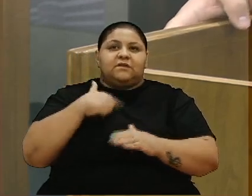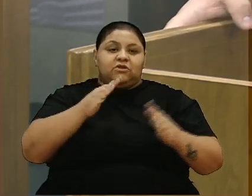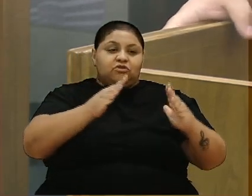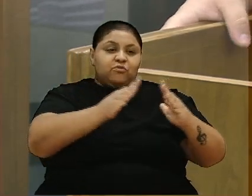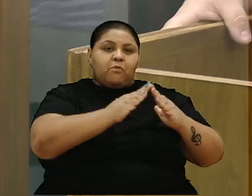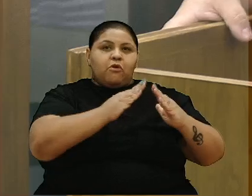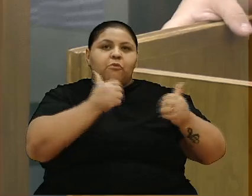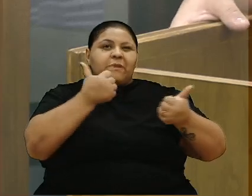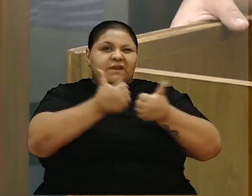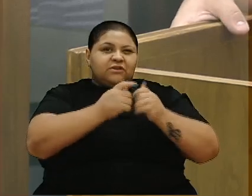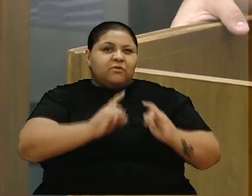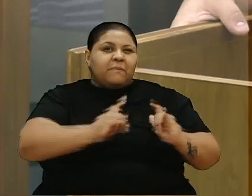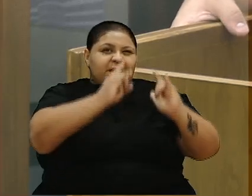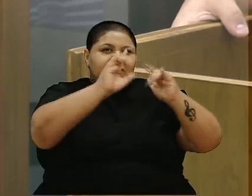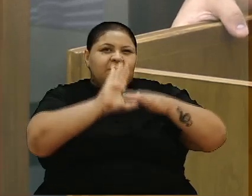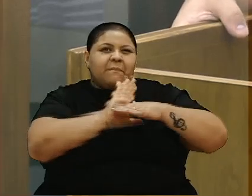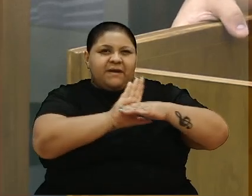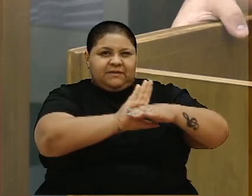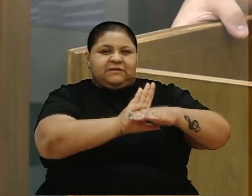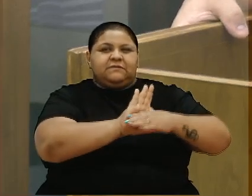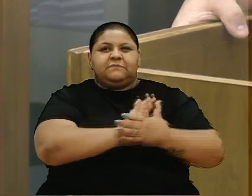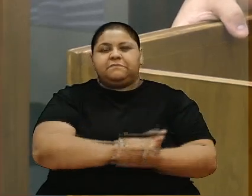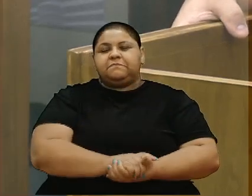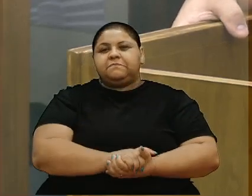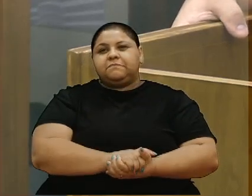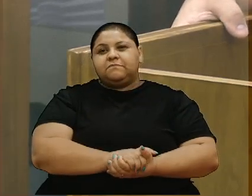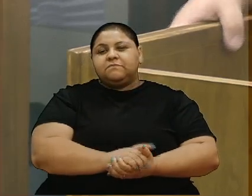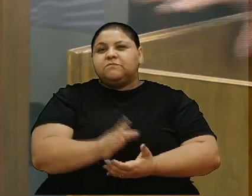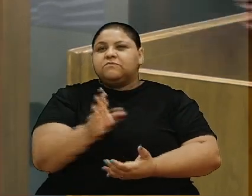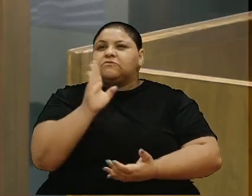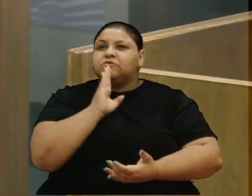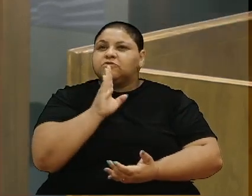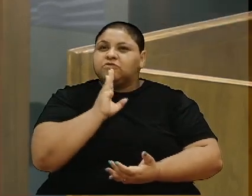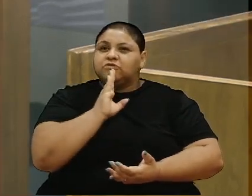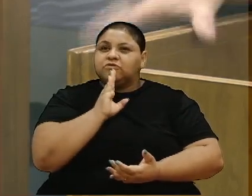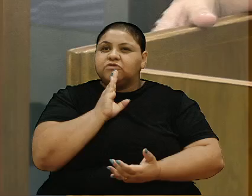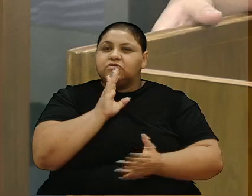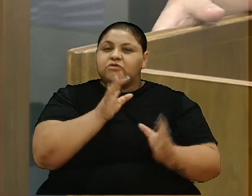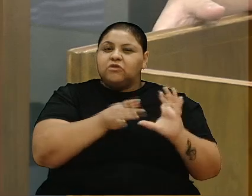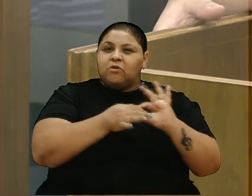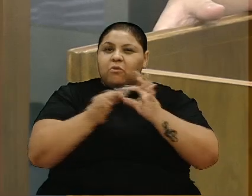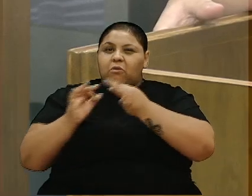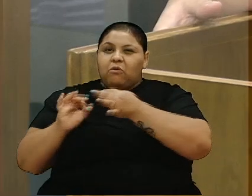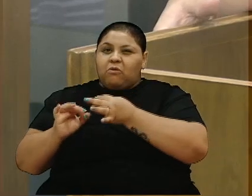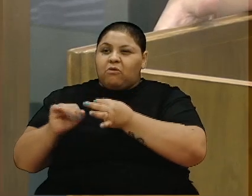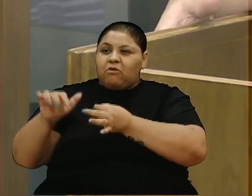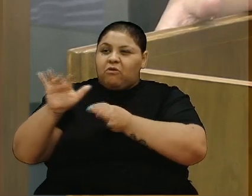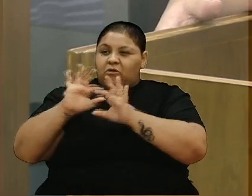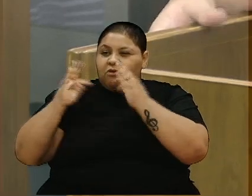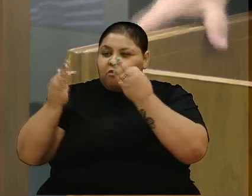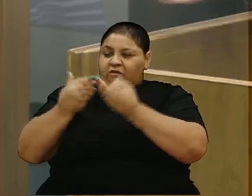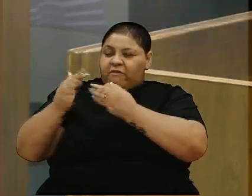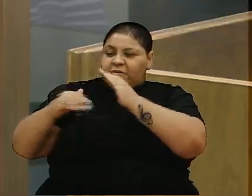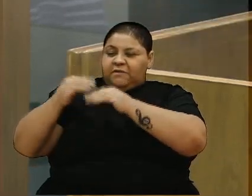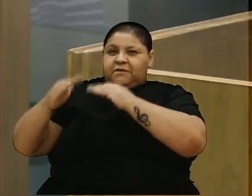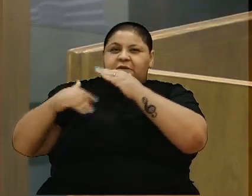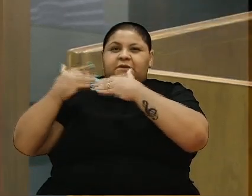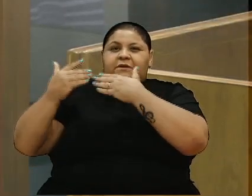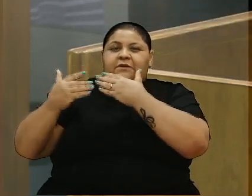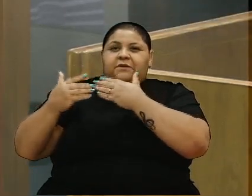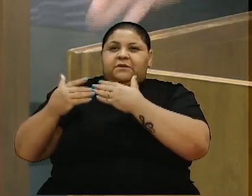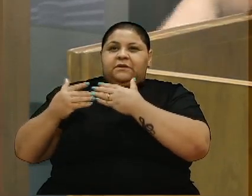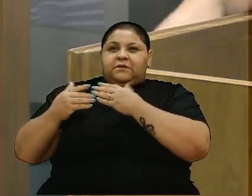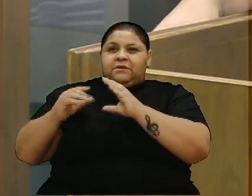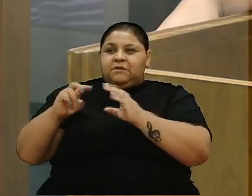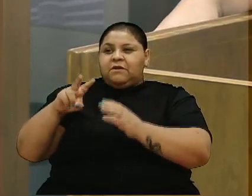prédio da Maesa. Então conheço muito bem o contexto no entorno, muitas famílias se desenvolveram na vila